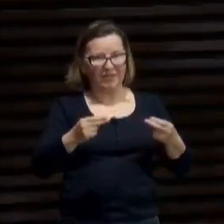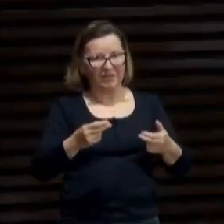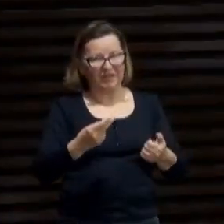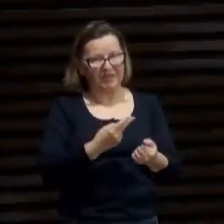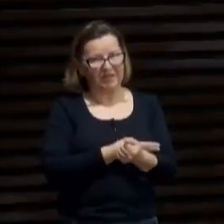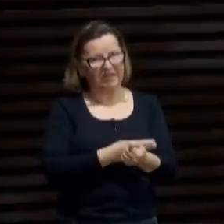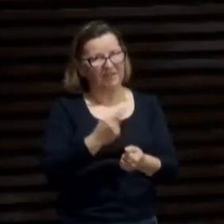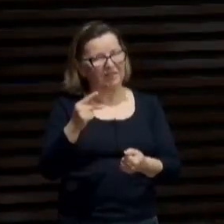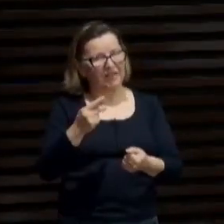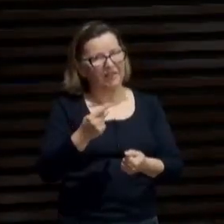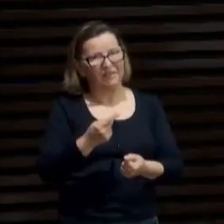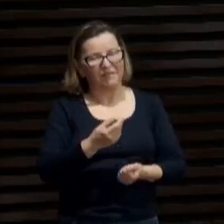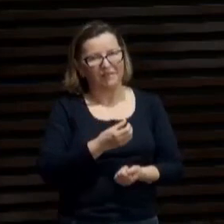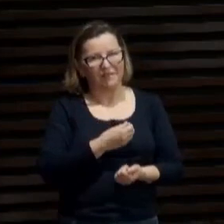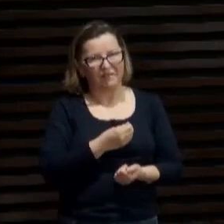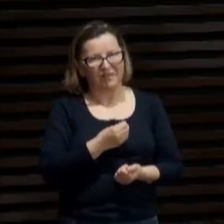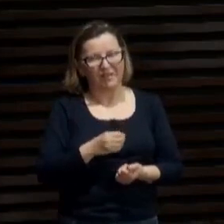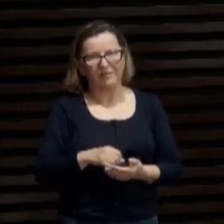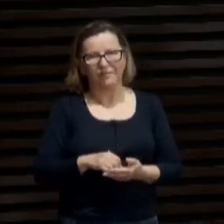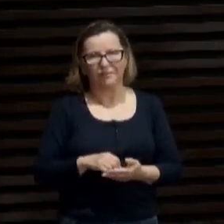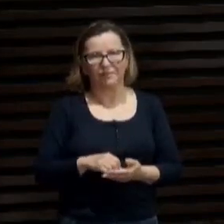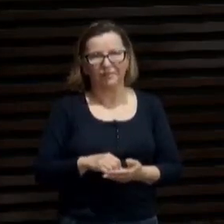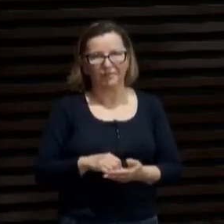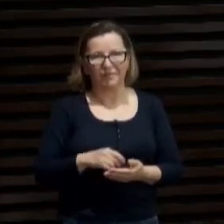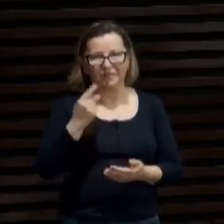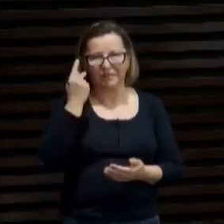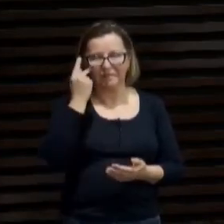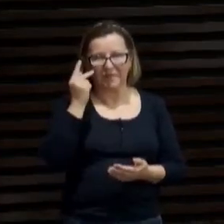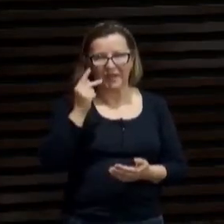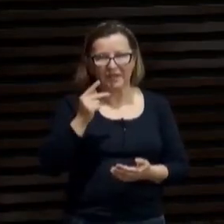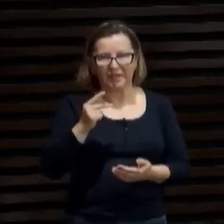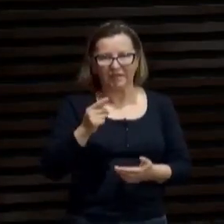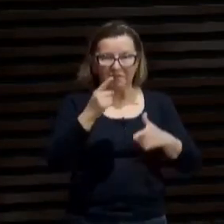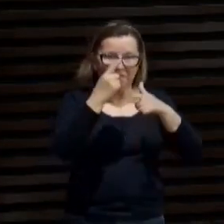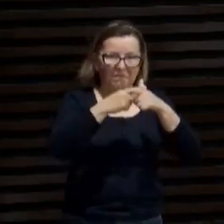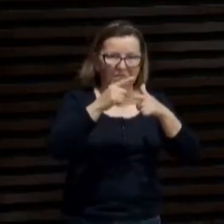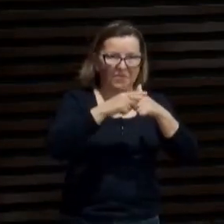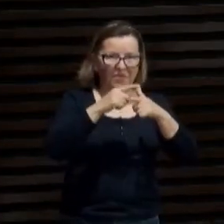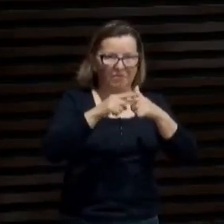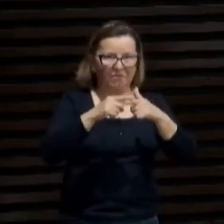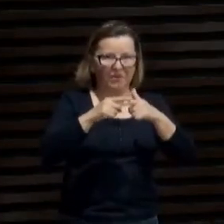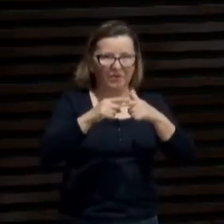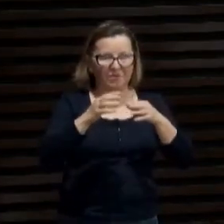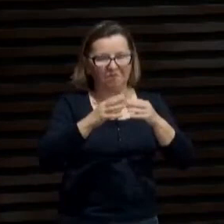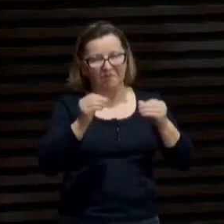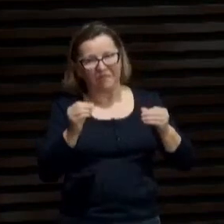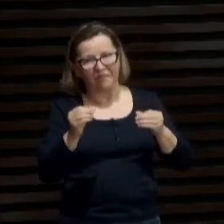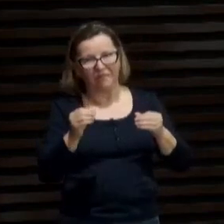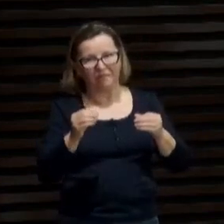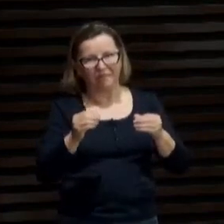que com as circunstâncias azeitadas você tenha alegria. Isso se chama teologia da